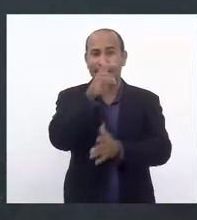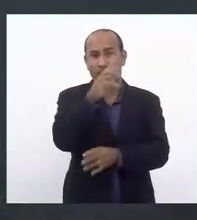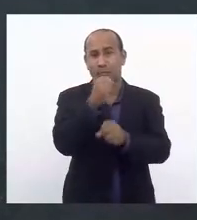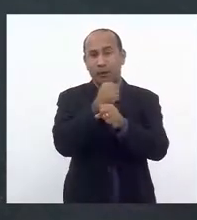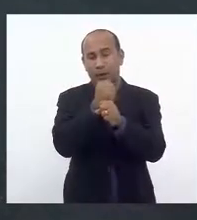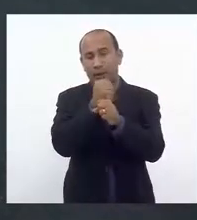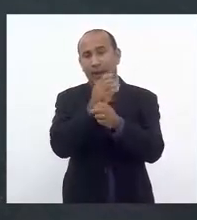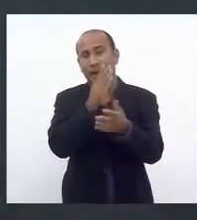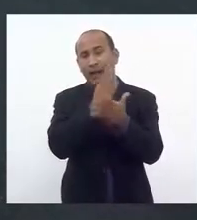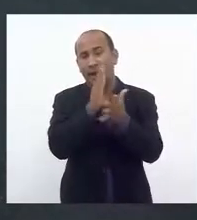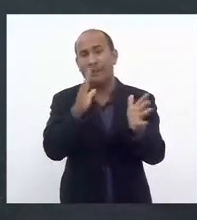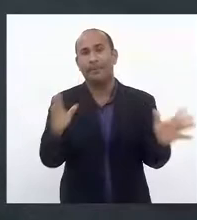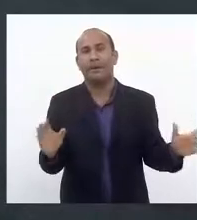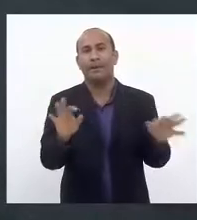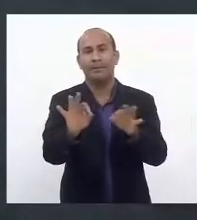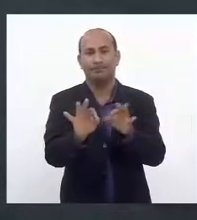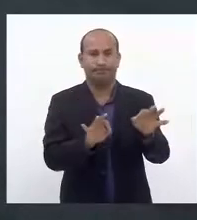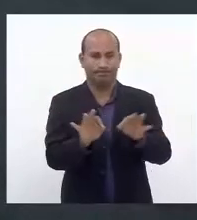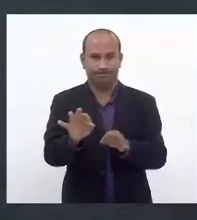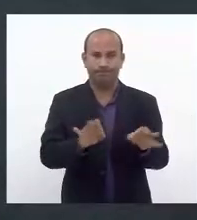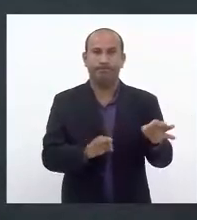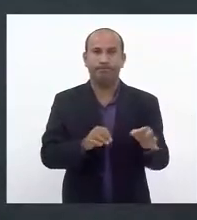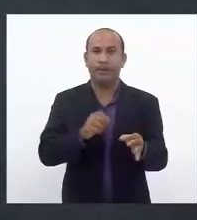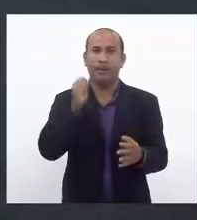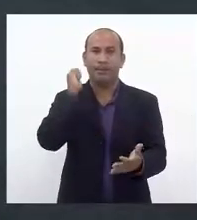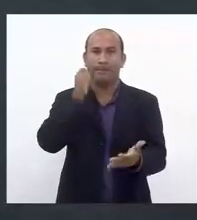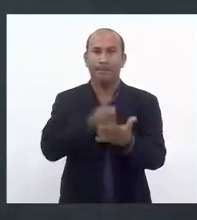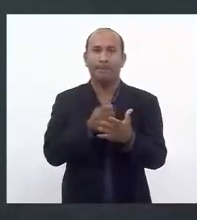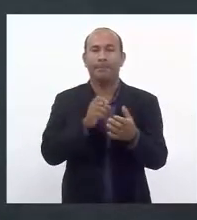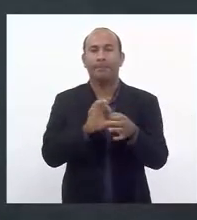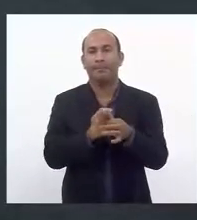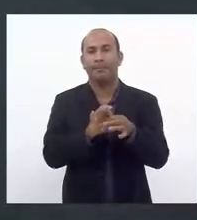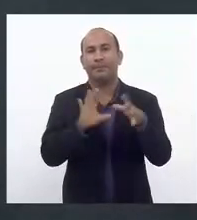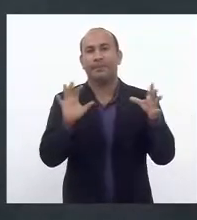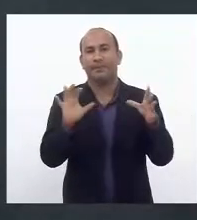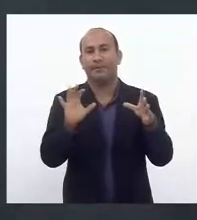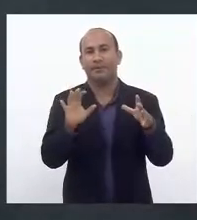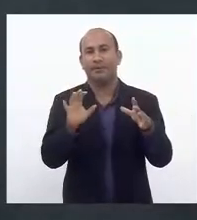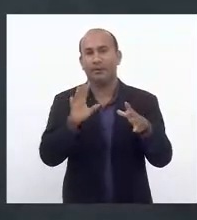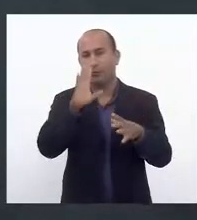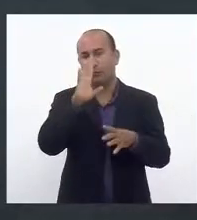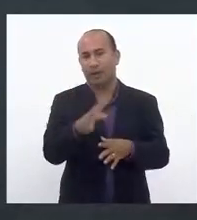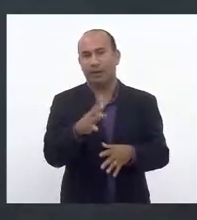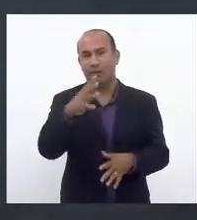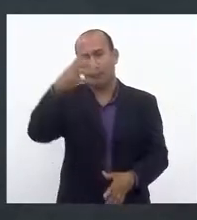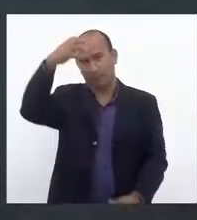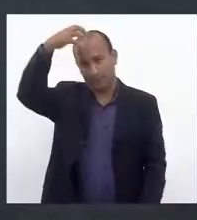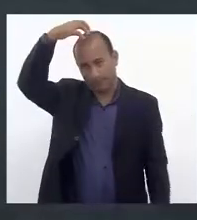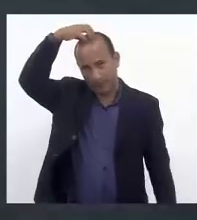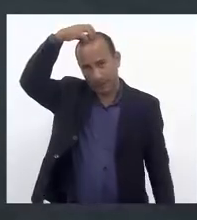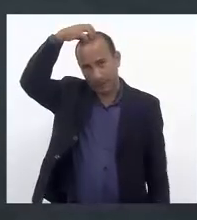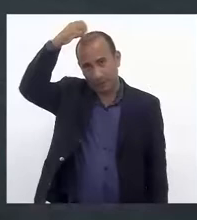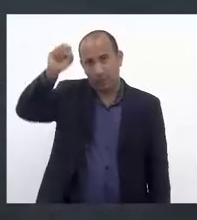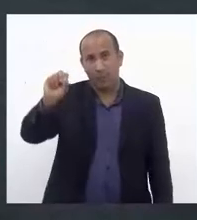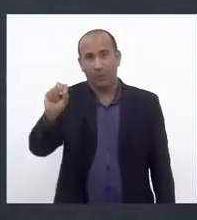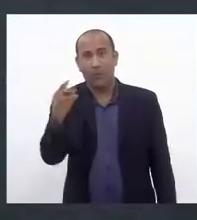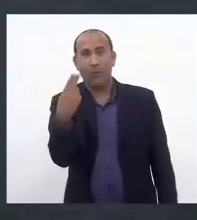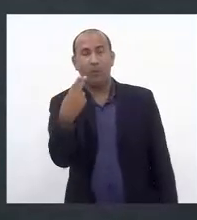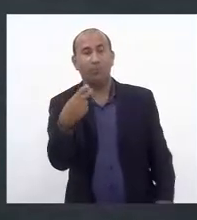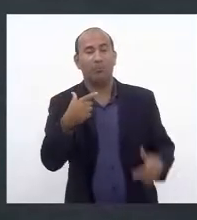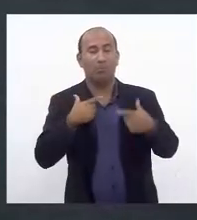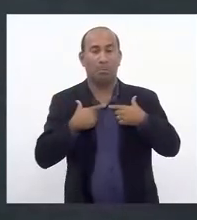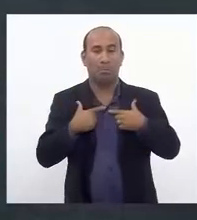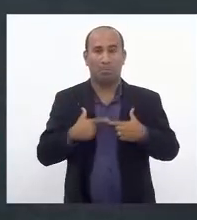acabar o processamento. O martelo está batido. Julgado culpado ou